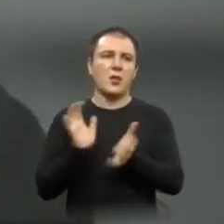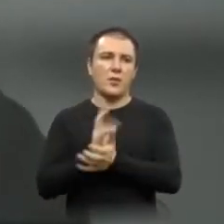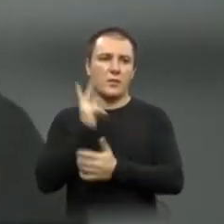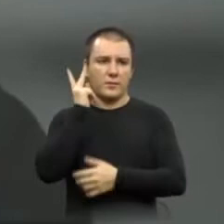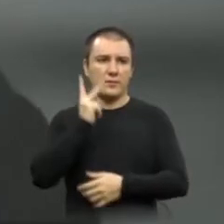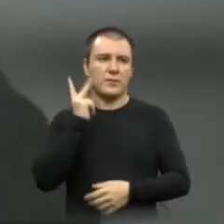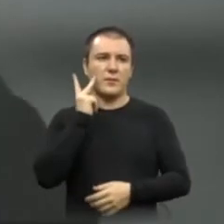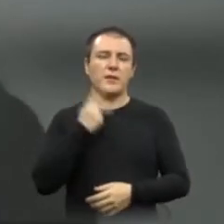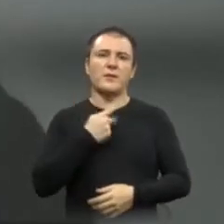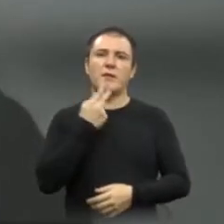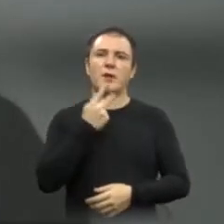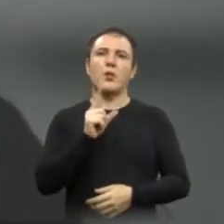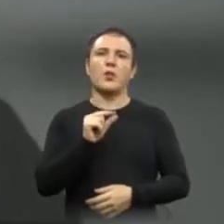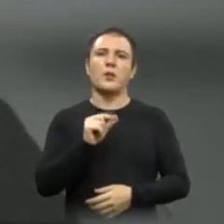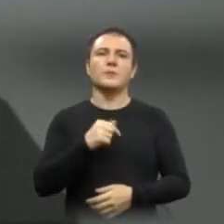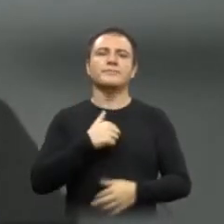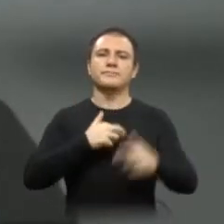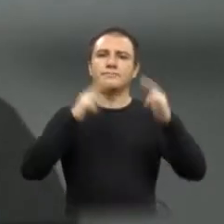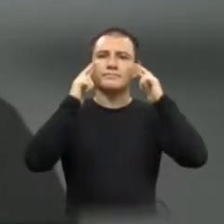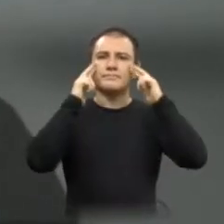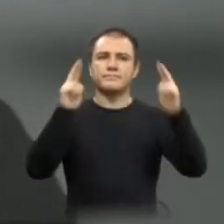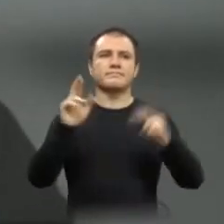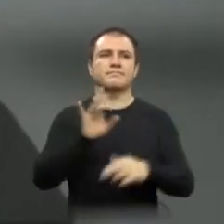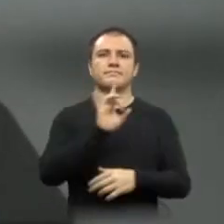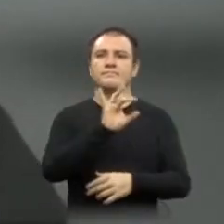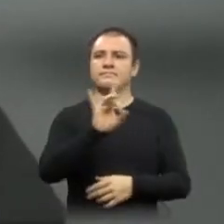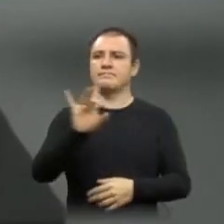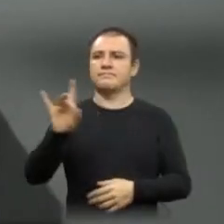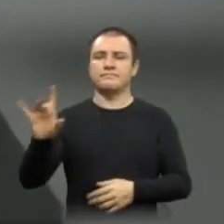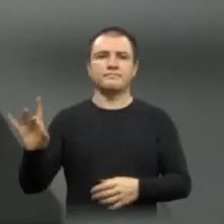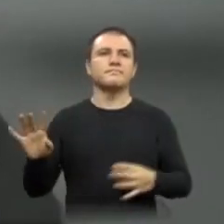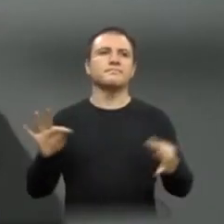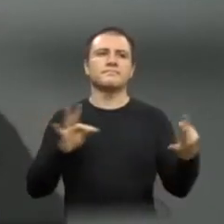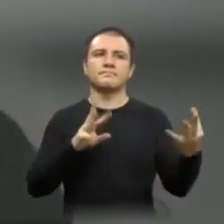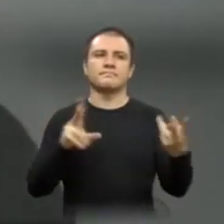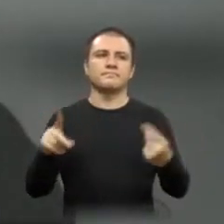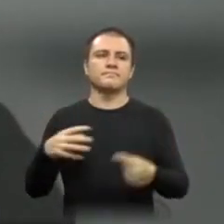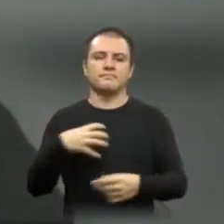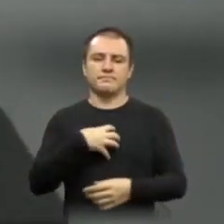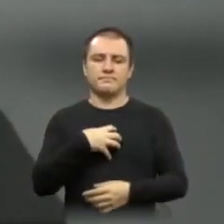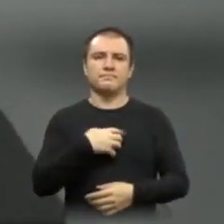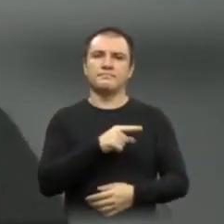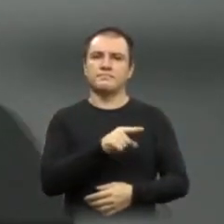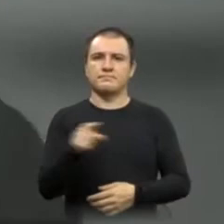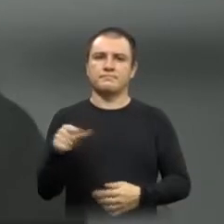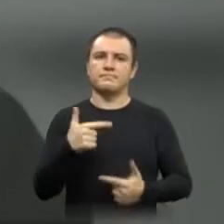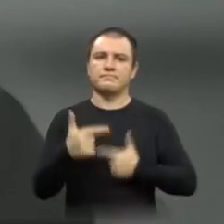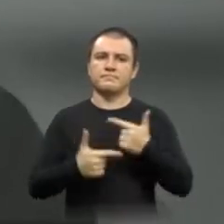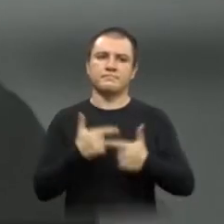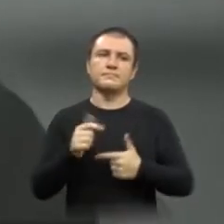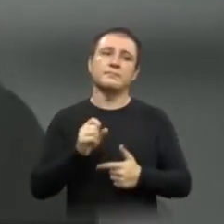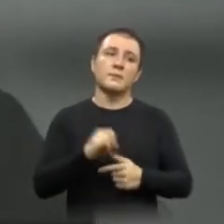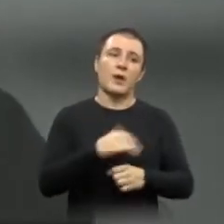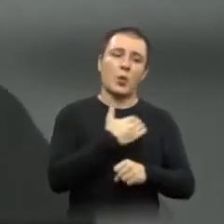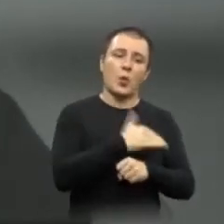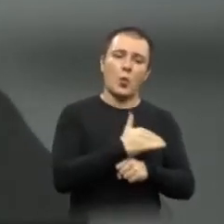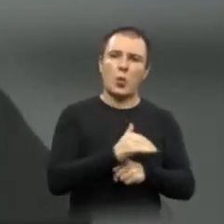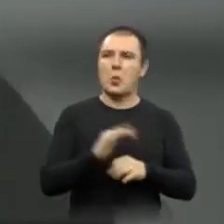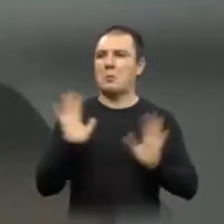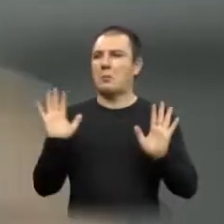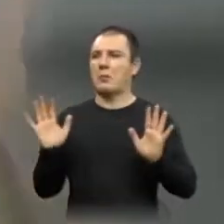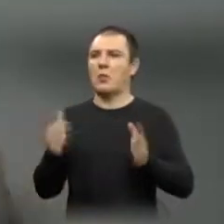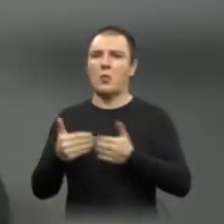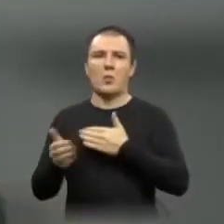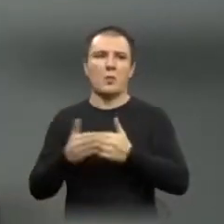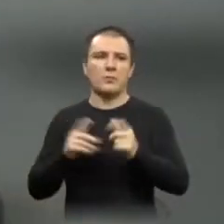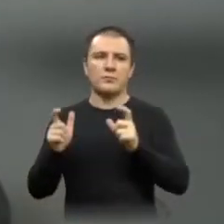outros vereadores eu gostaria de deixar claro que o respeito é que eu respeito totalmente a forma de cada um aqui atuar seja na rua na chuva na